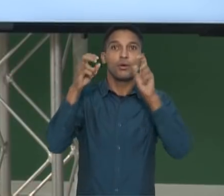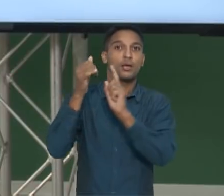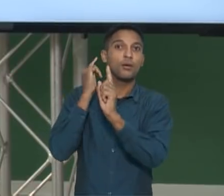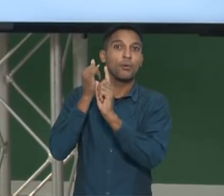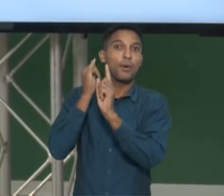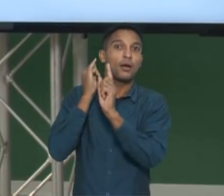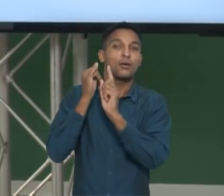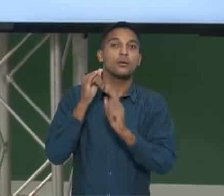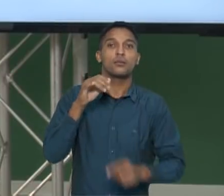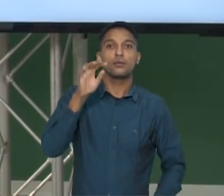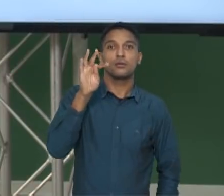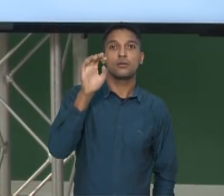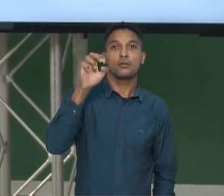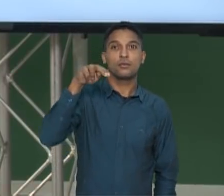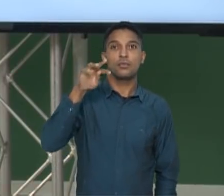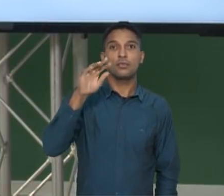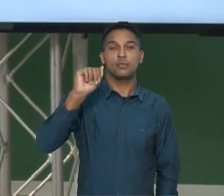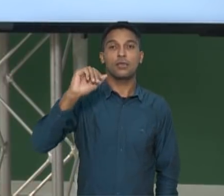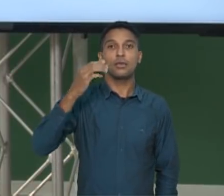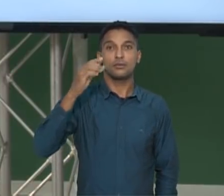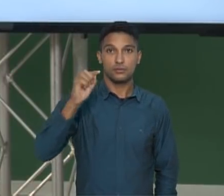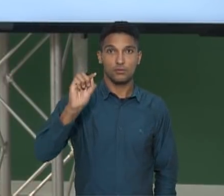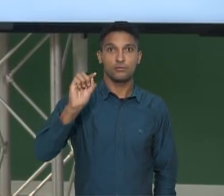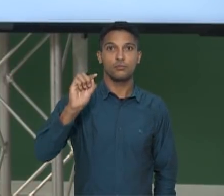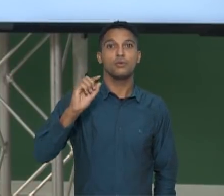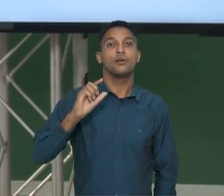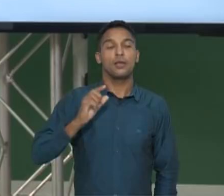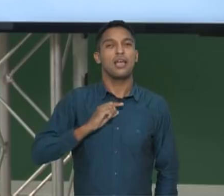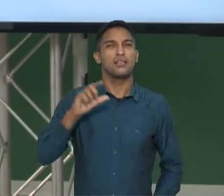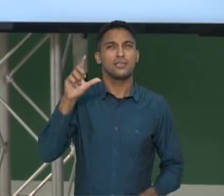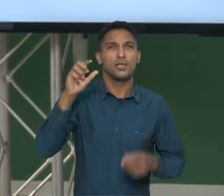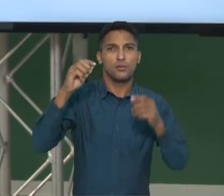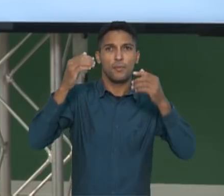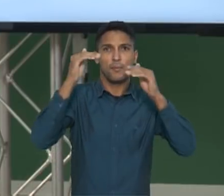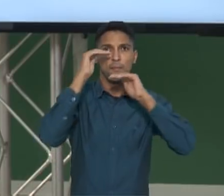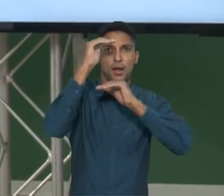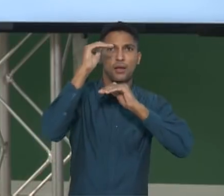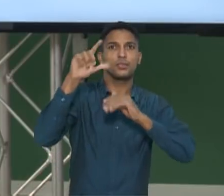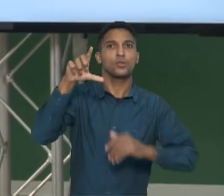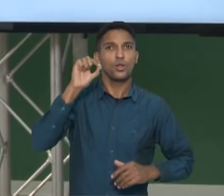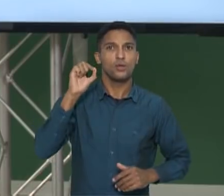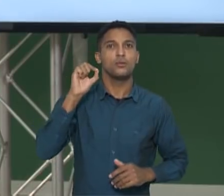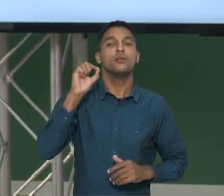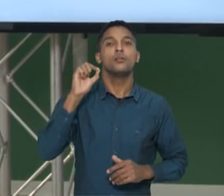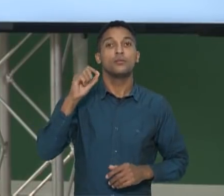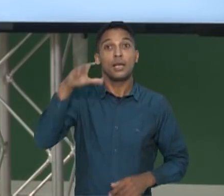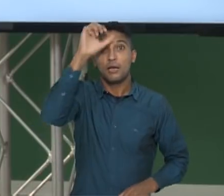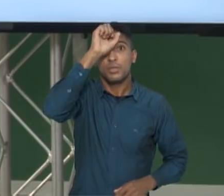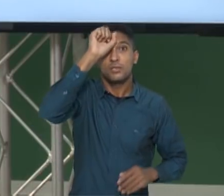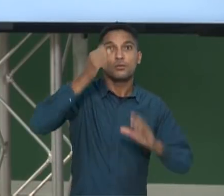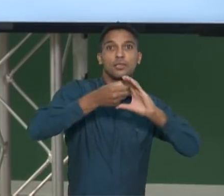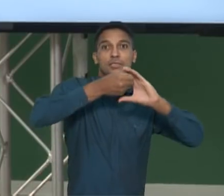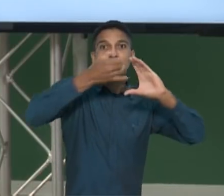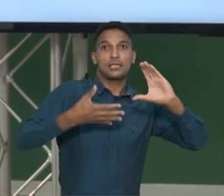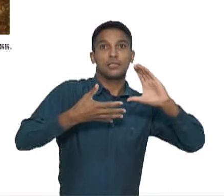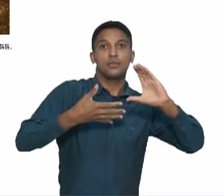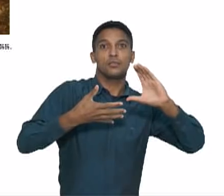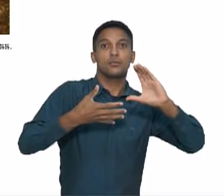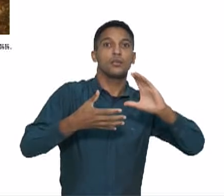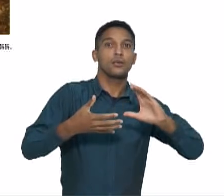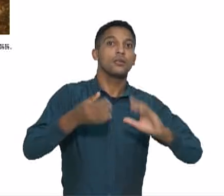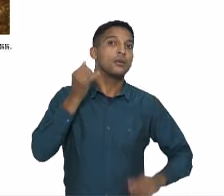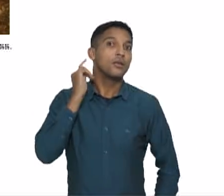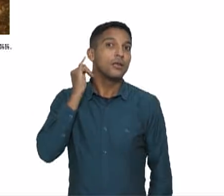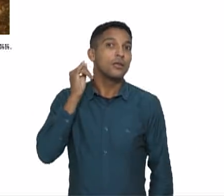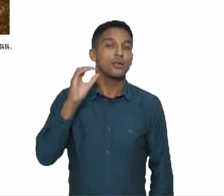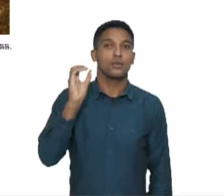Alguns fragmentos que foram selecionados, para a gente aprender um pouco mais aí sobre as características dos contos. Vamos ler